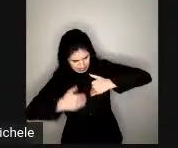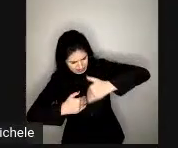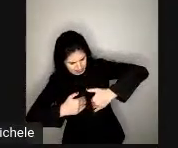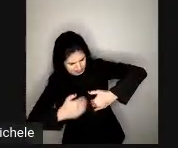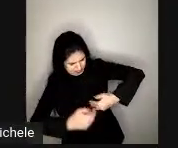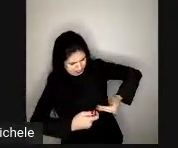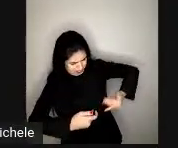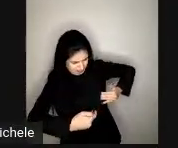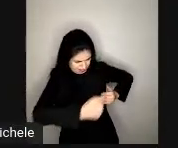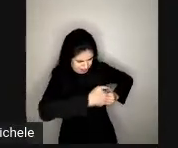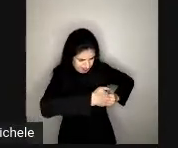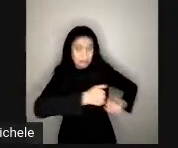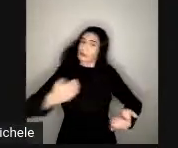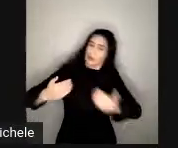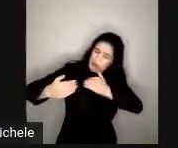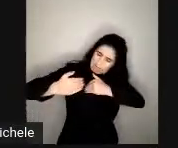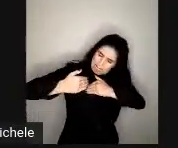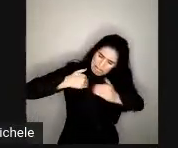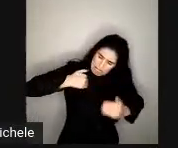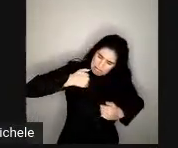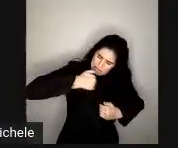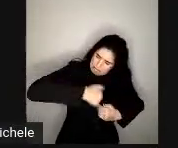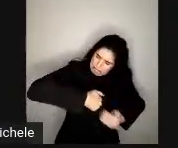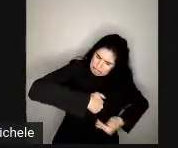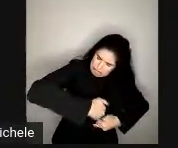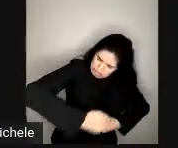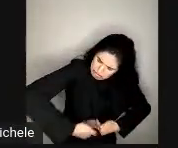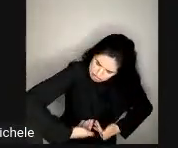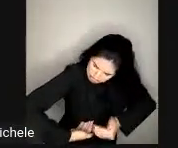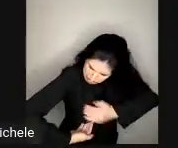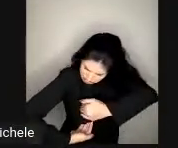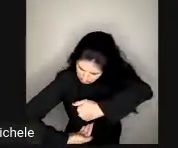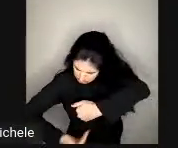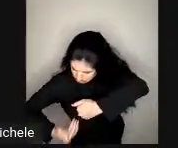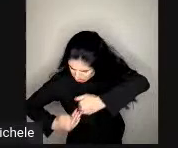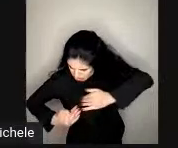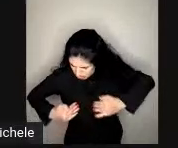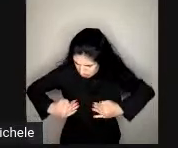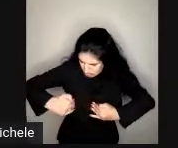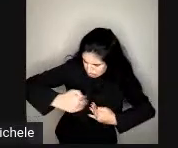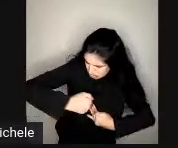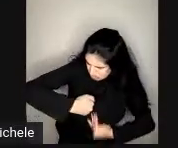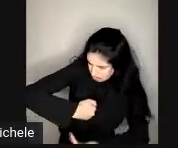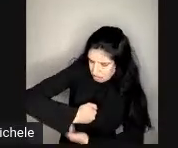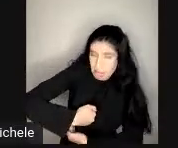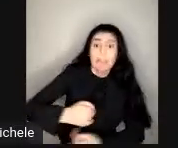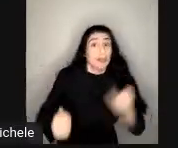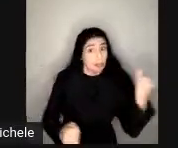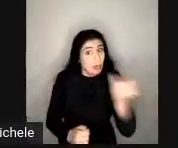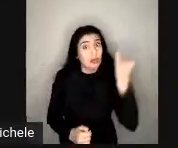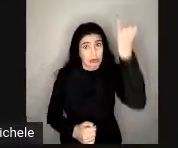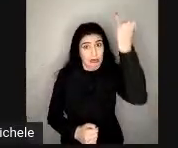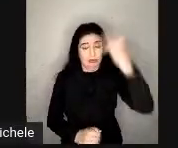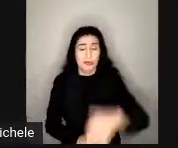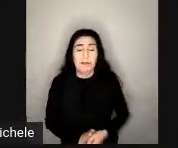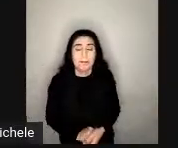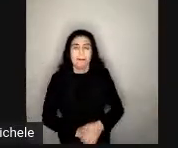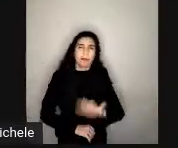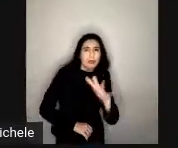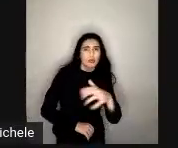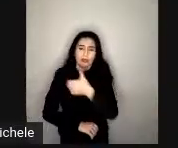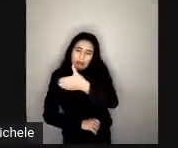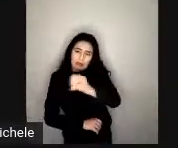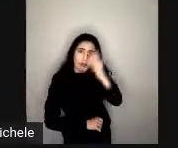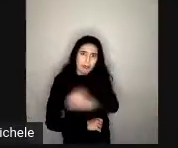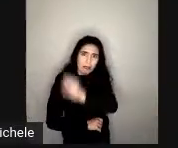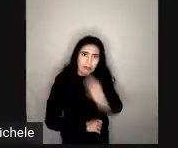minha saúde. Então, quem se compromete ao autoexame se compromete a fazer mamografia e etc. Né? E outro lado é que mais ou menos 10% dos casos